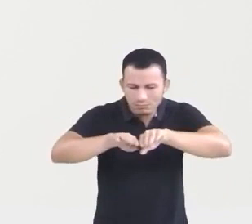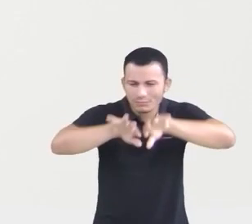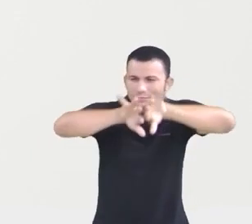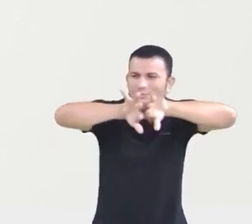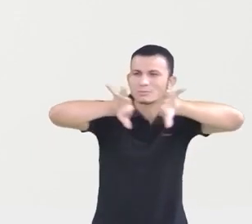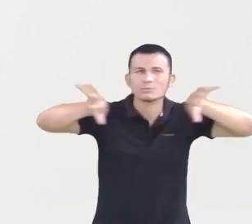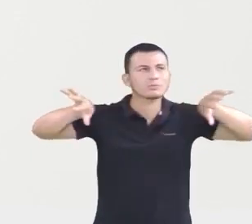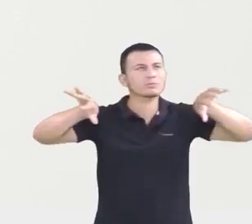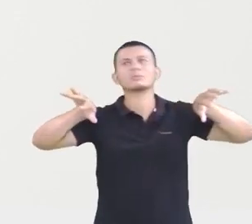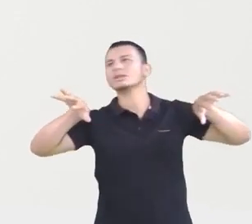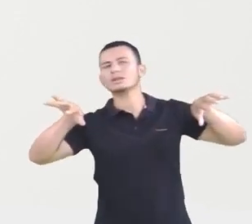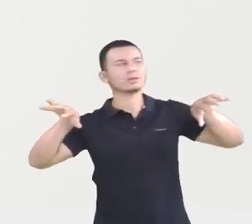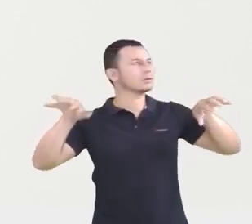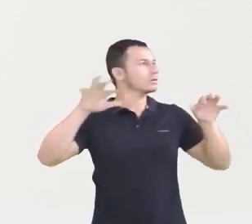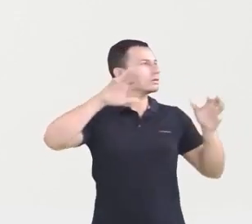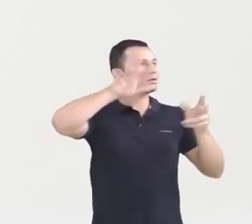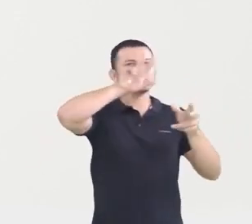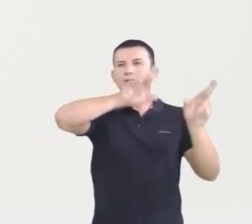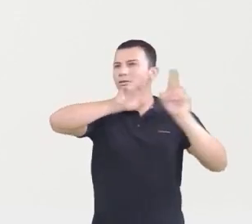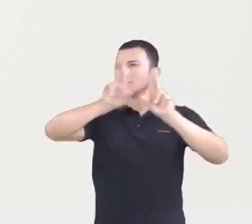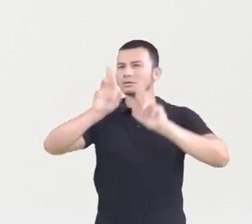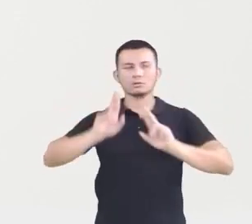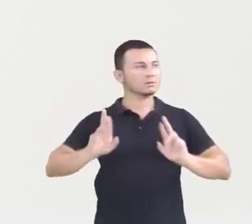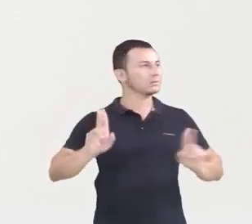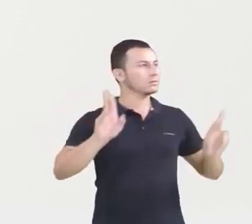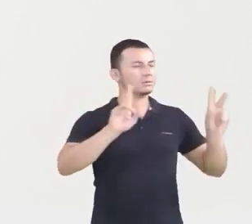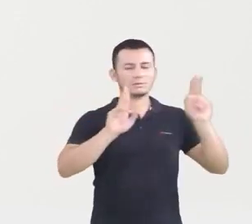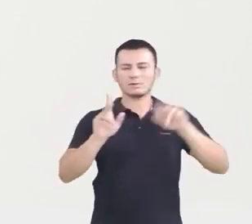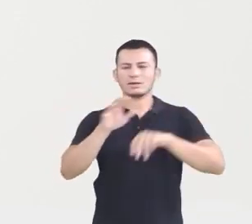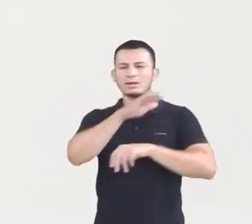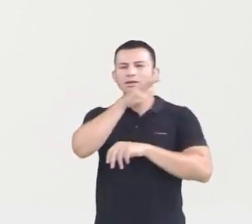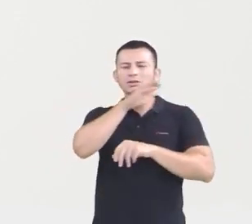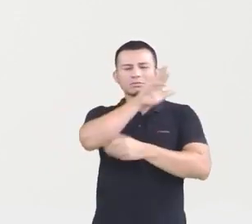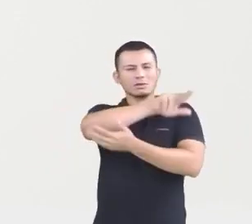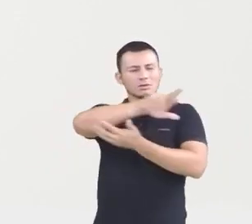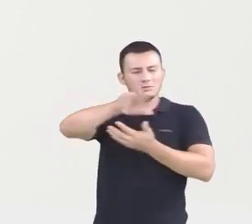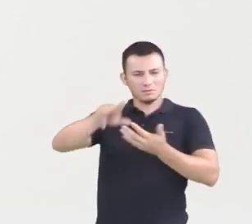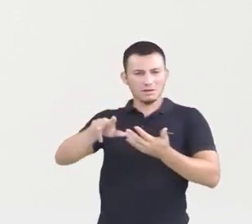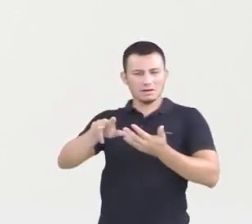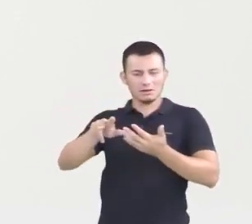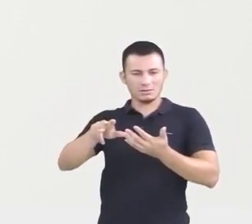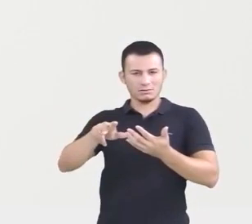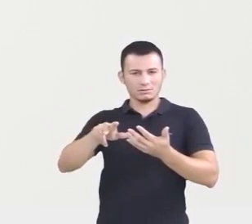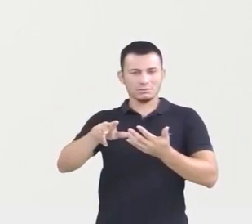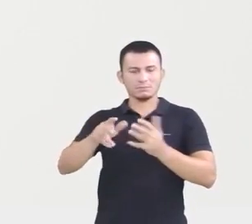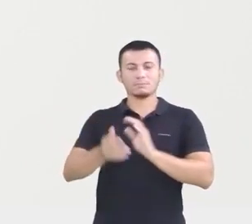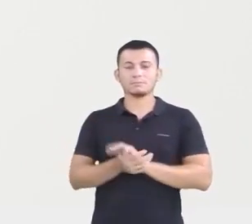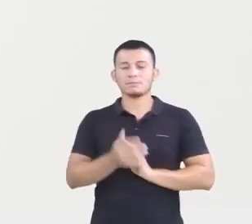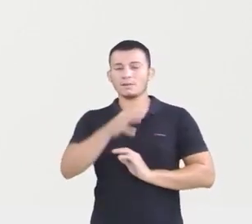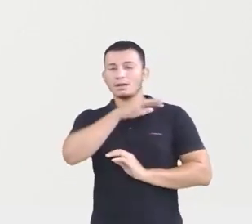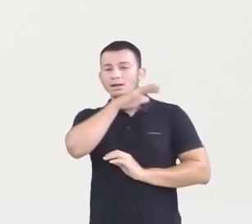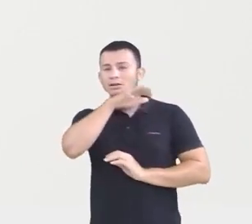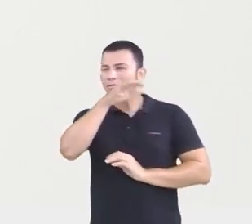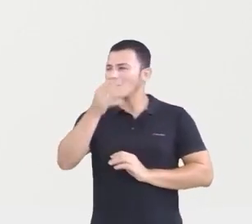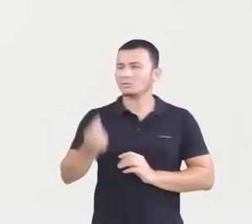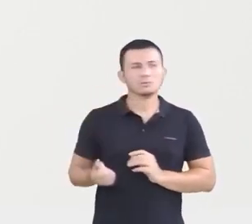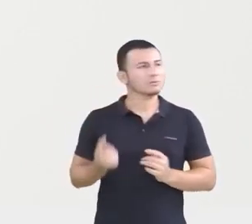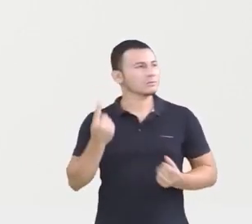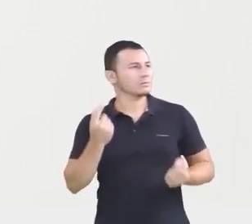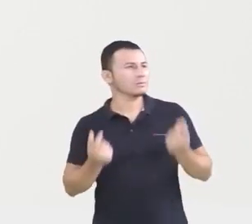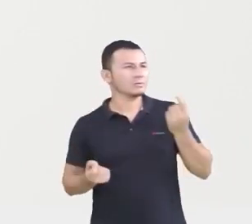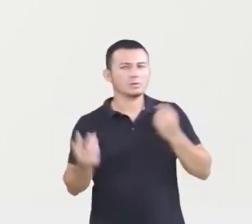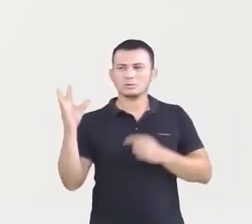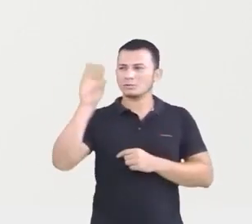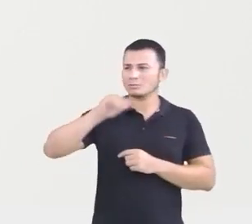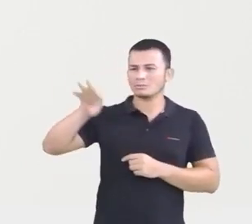e todo o tipo de seres estranhos. Os animais e seres estranhos falam e